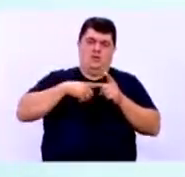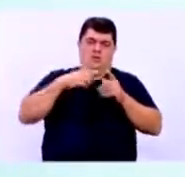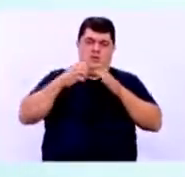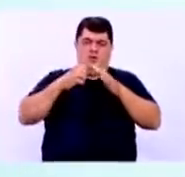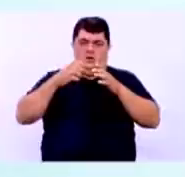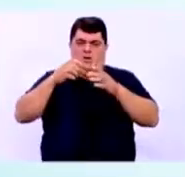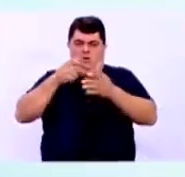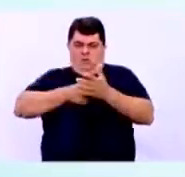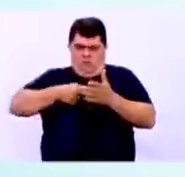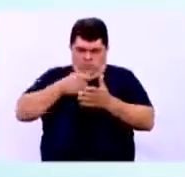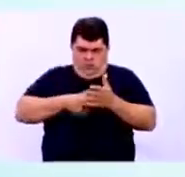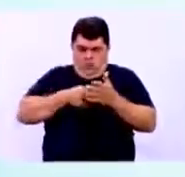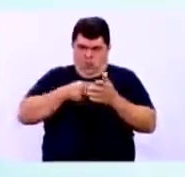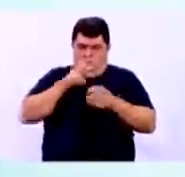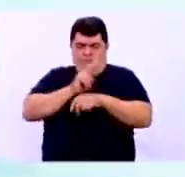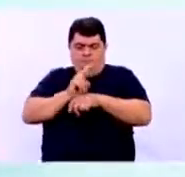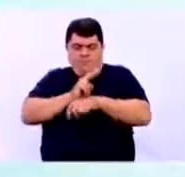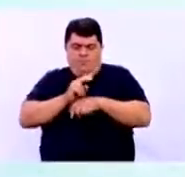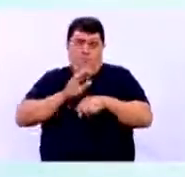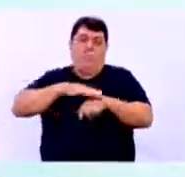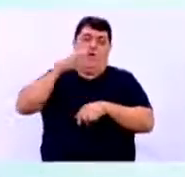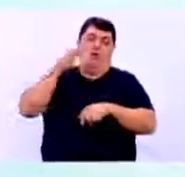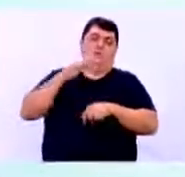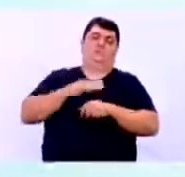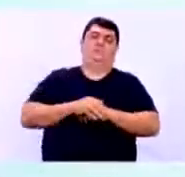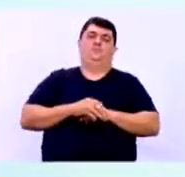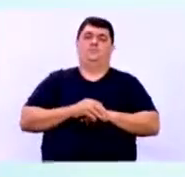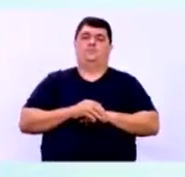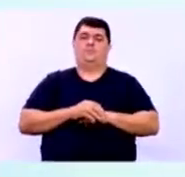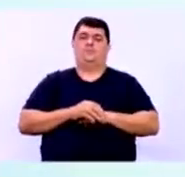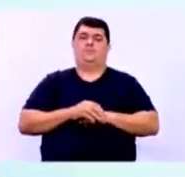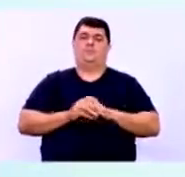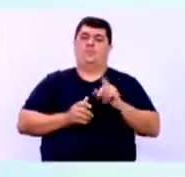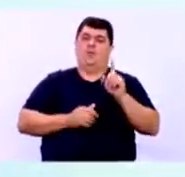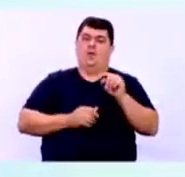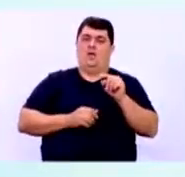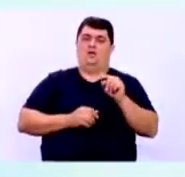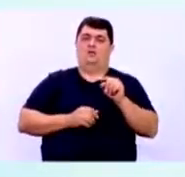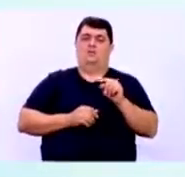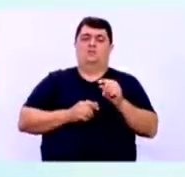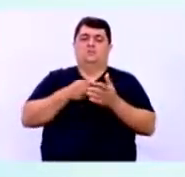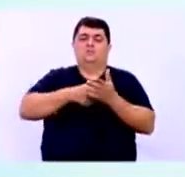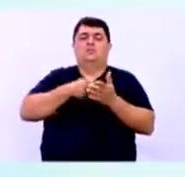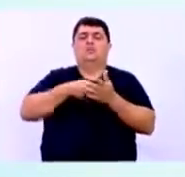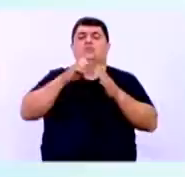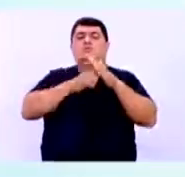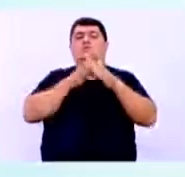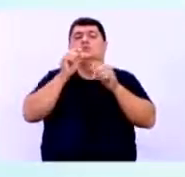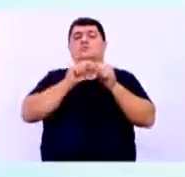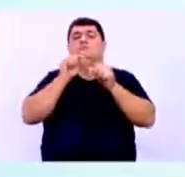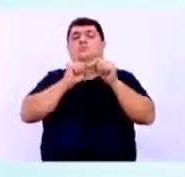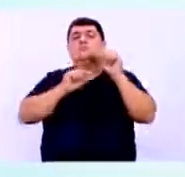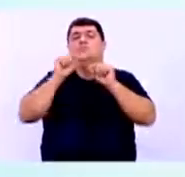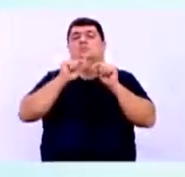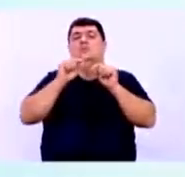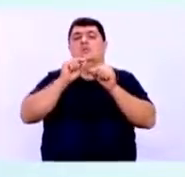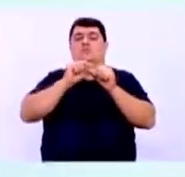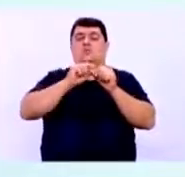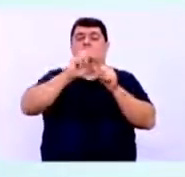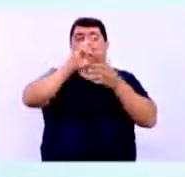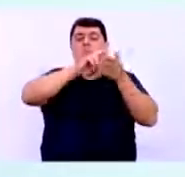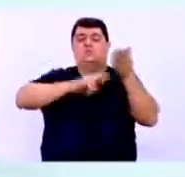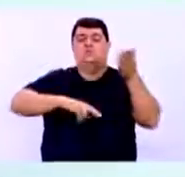maior controle dos custos? Exatamente. Esse controle do custo exigiu o que das empresas? Que usasse um